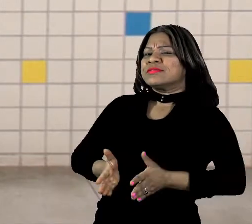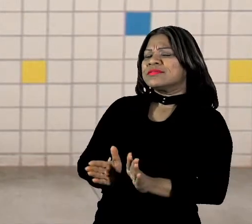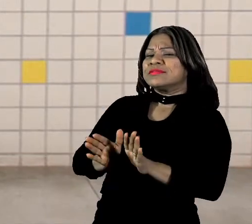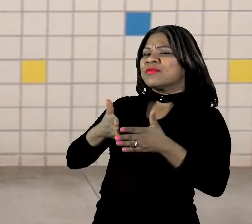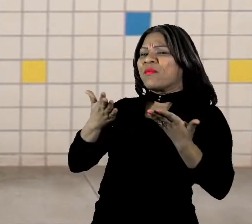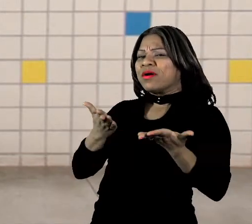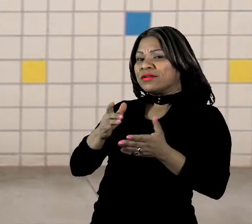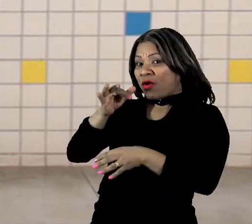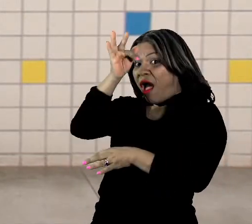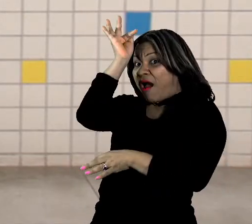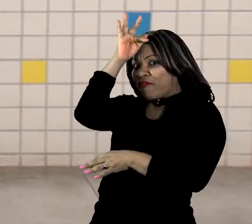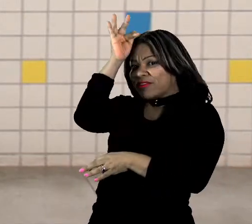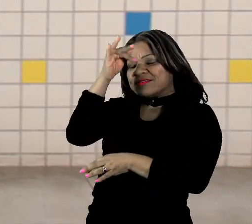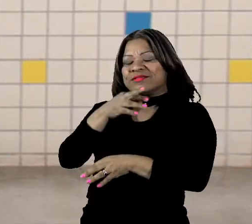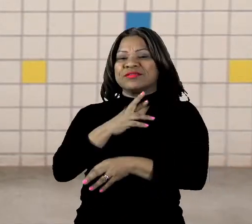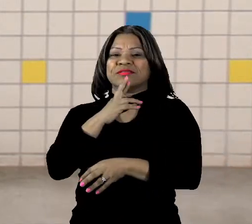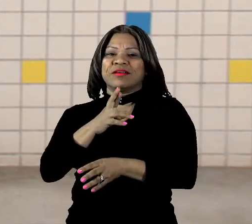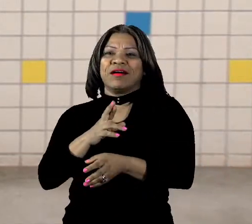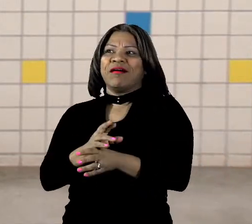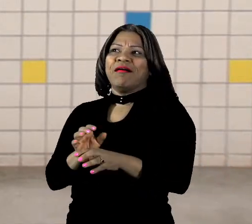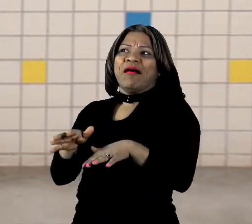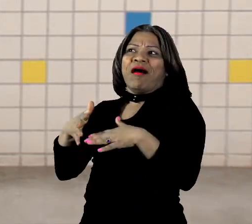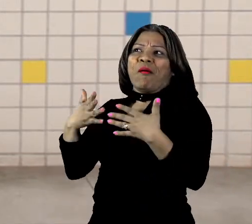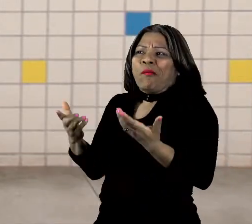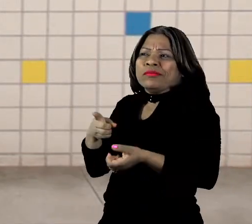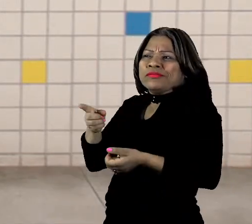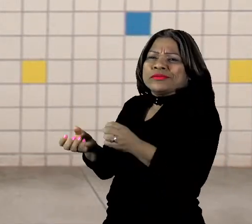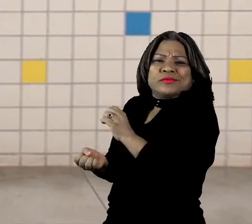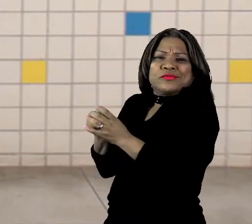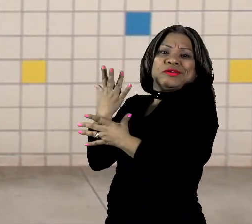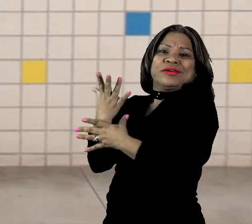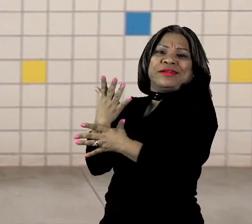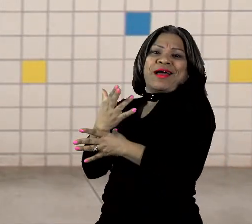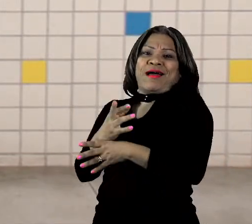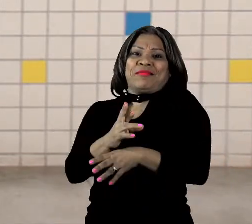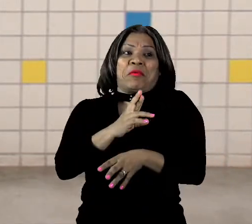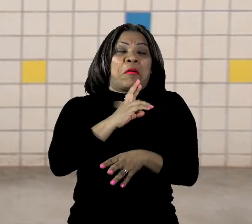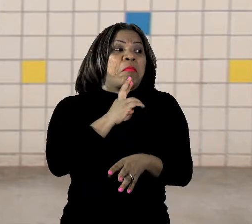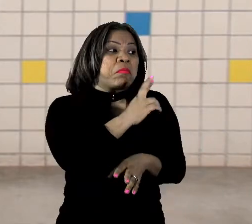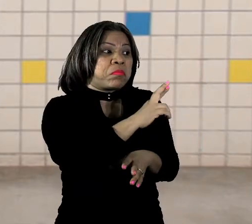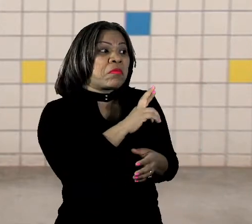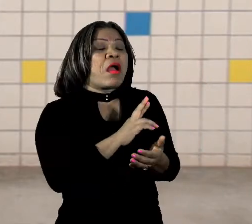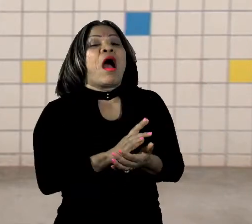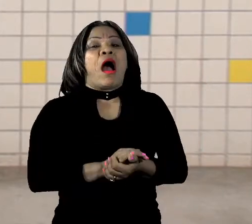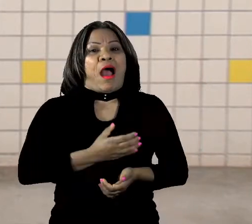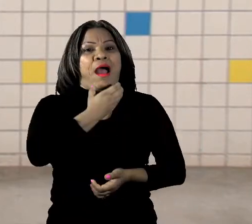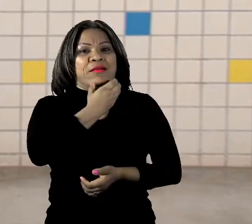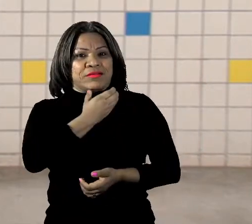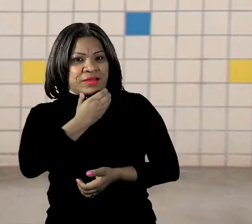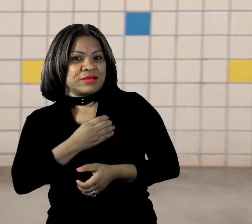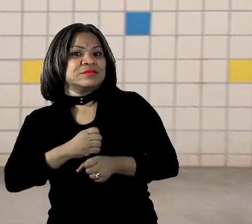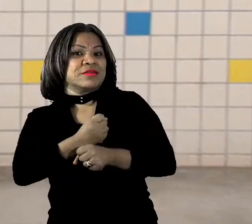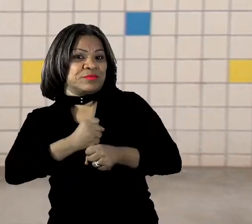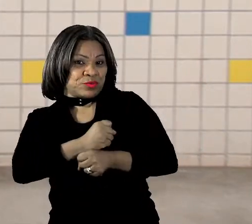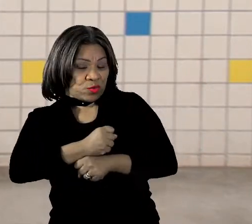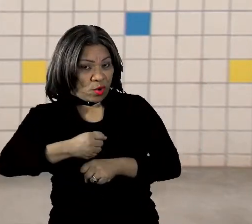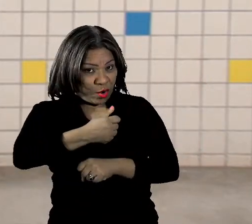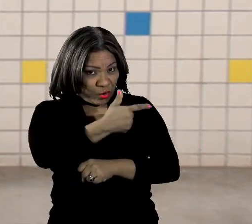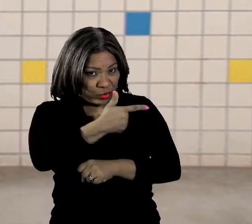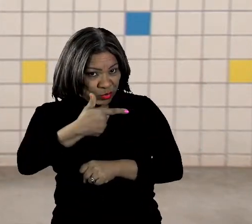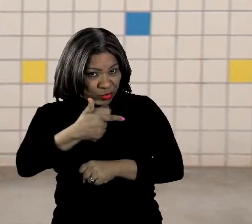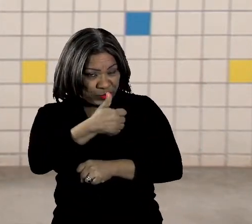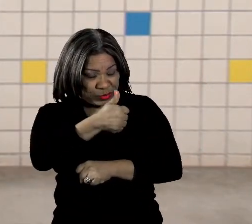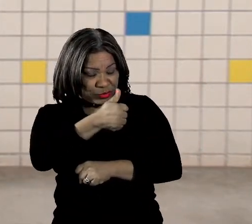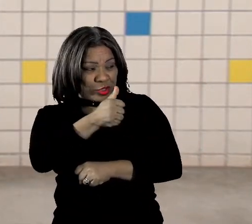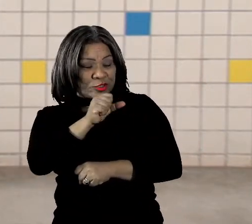E eu falei, ou melhor, quando você foi criada? E ela respondeu, em dezembro de 2018. E aí eu perguntei,